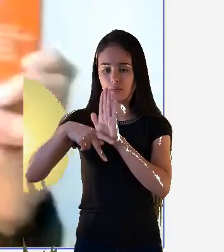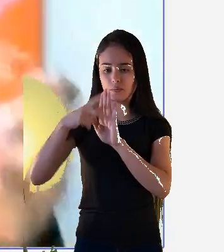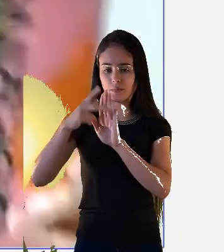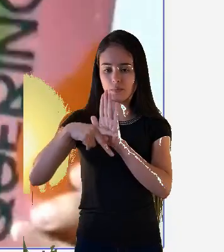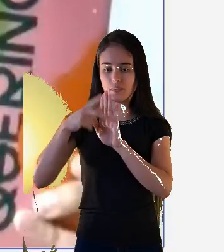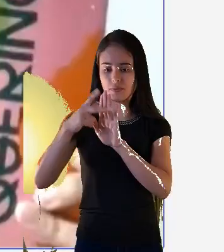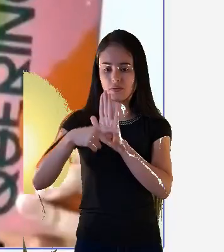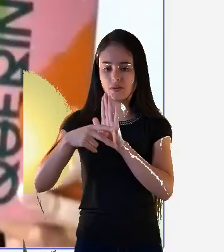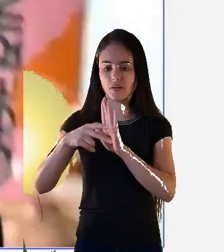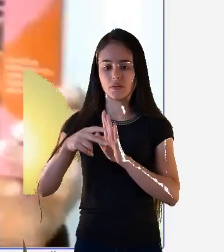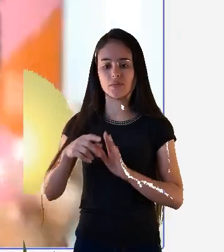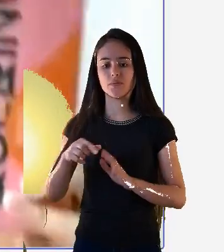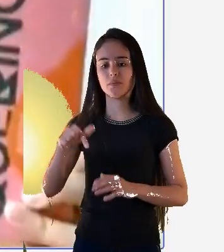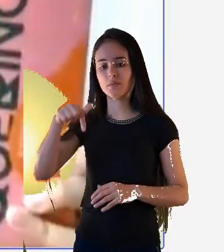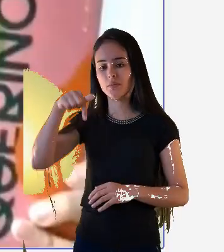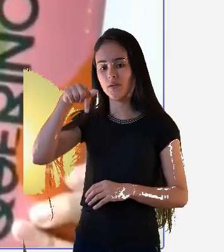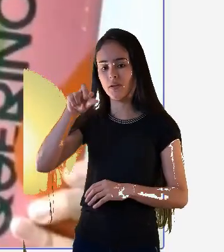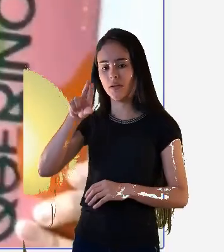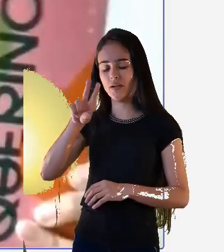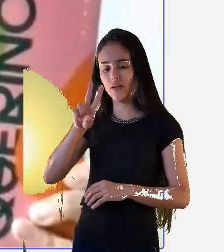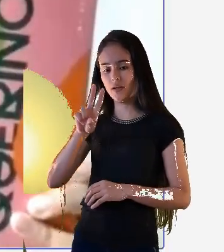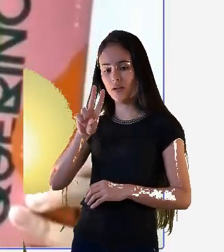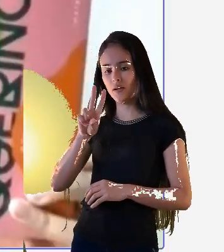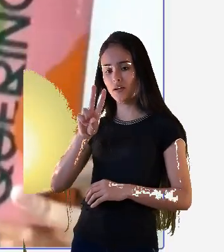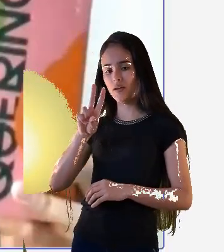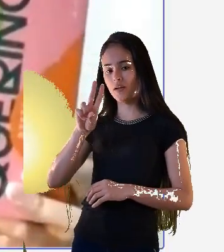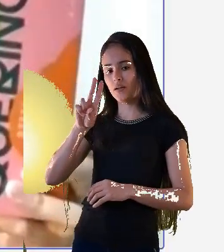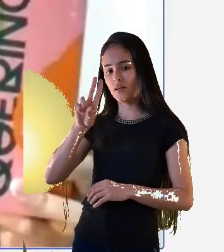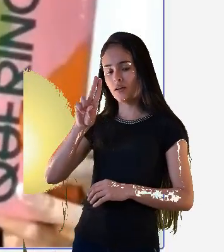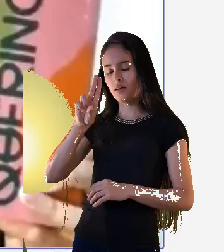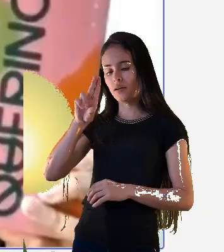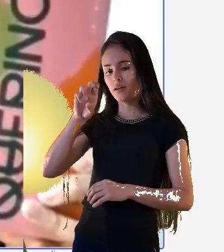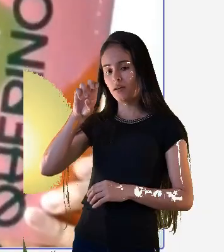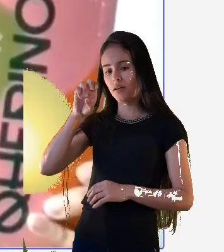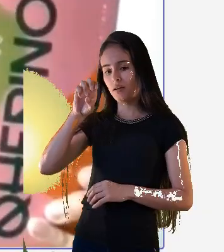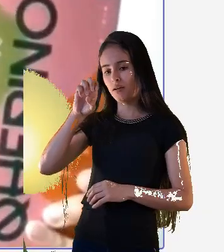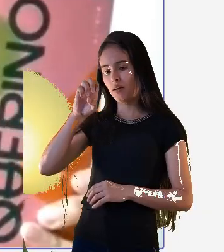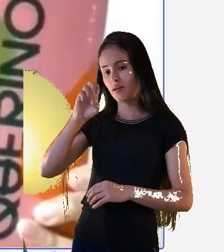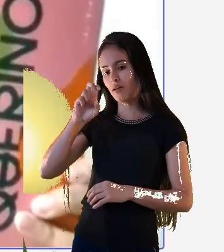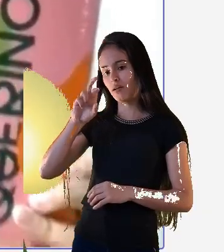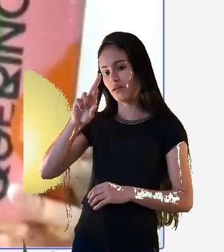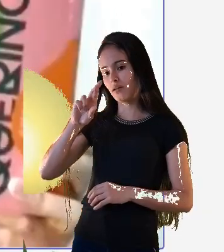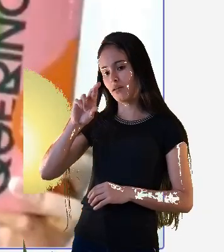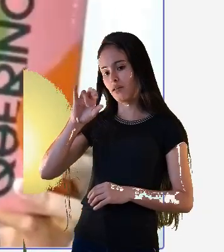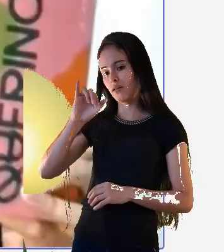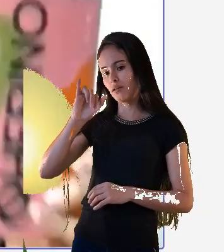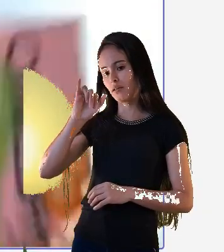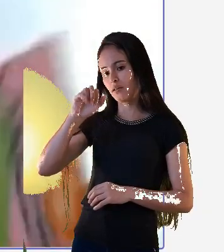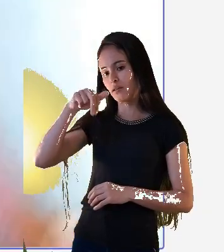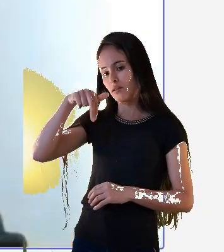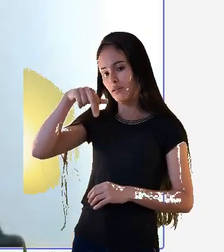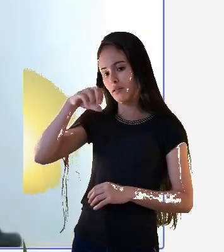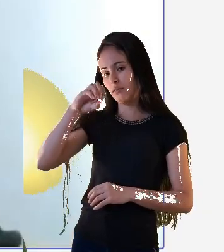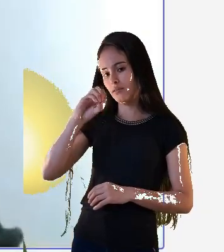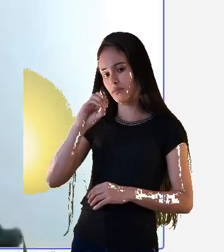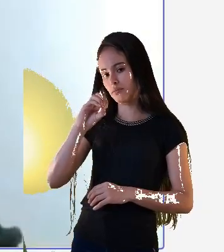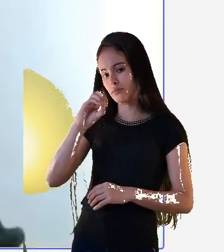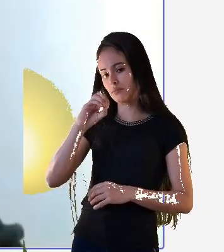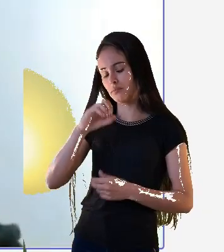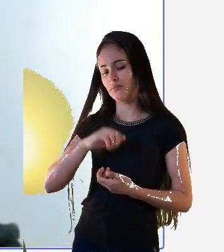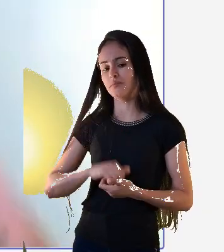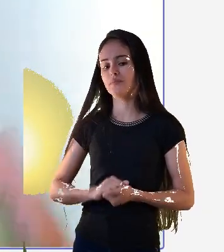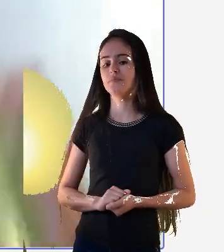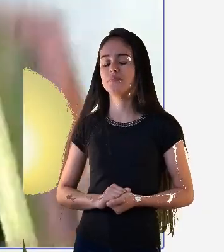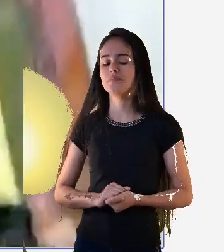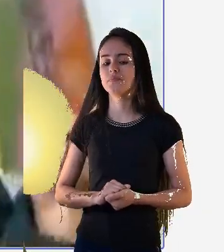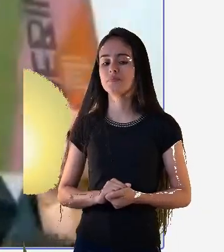Leiam o livro, ouçam o podcast, é uma aula, como a Amanda disse hoje, são